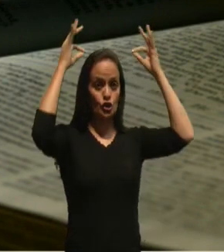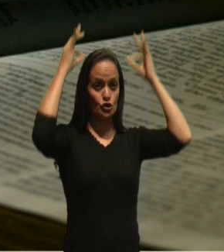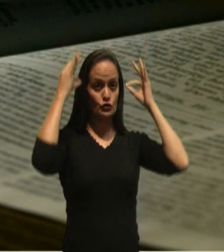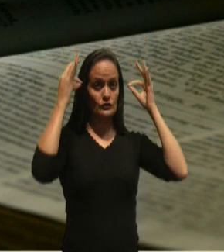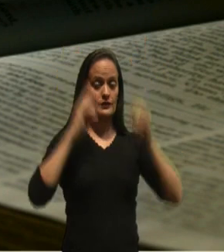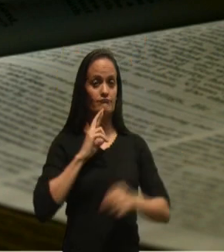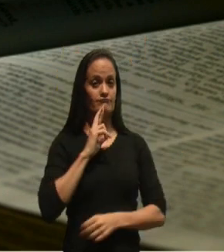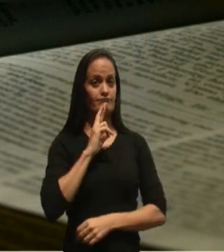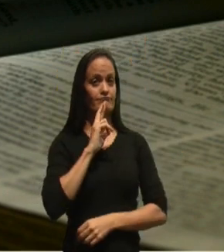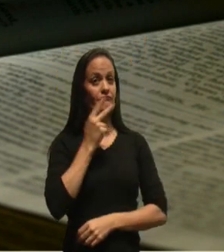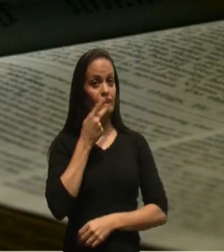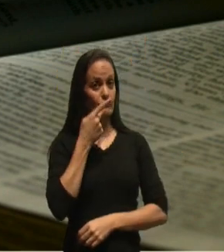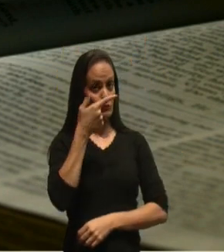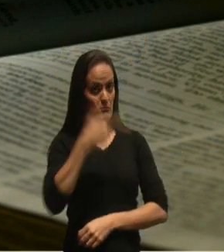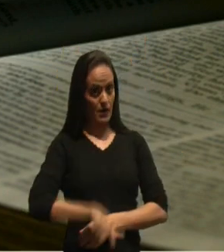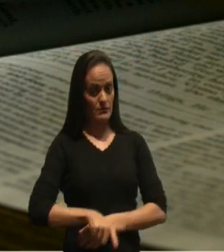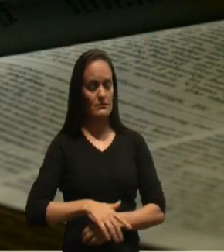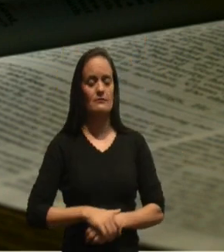de Israel: